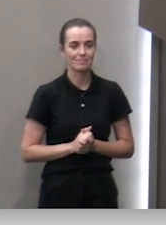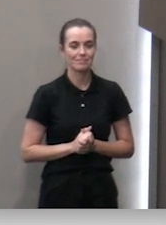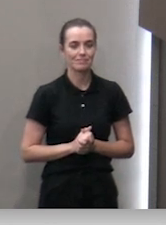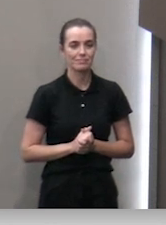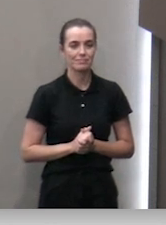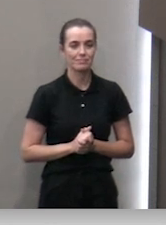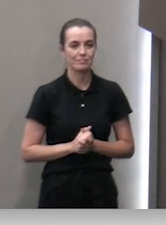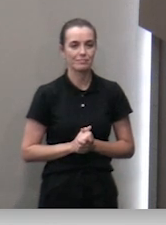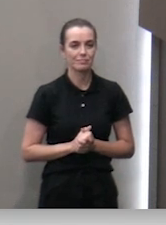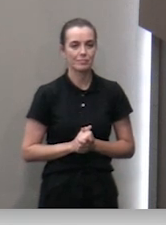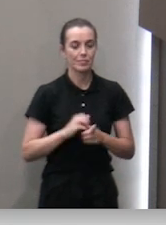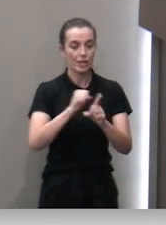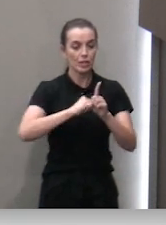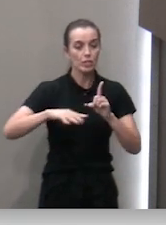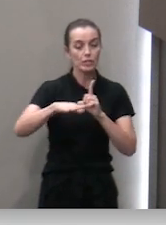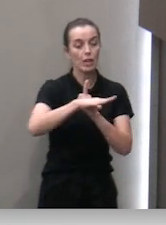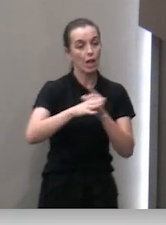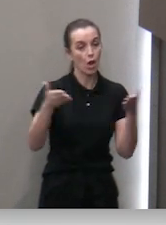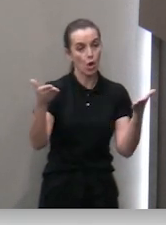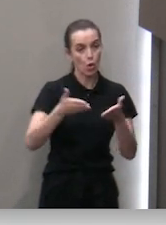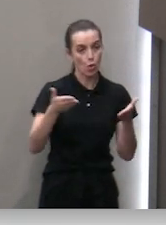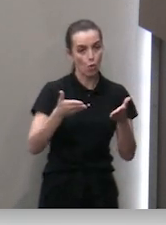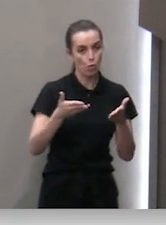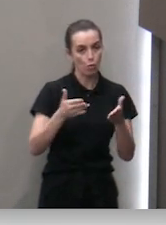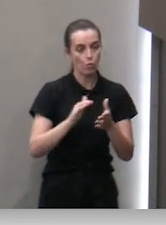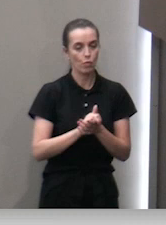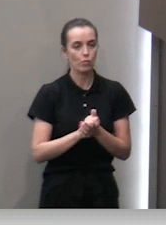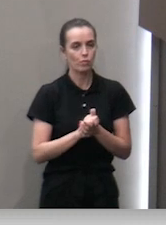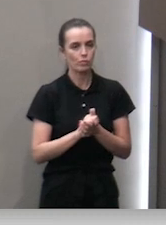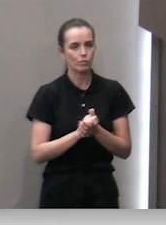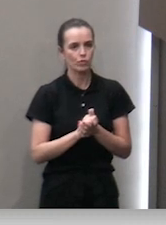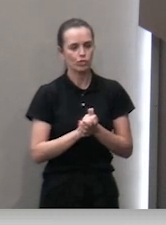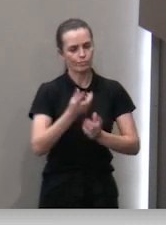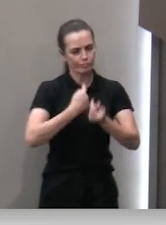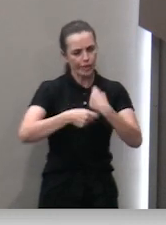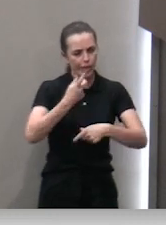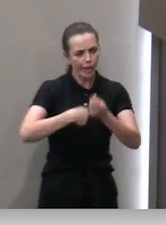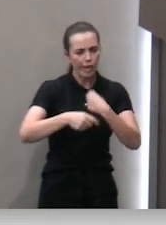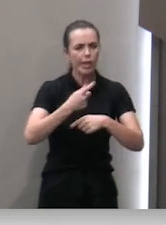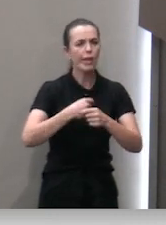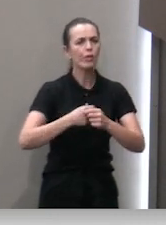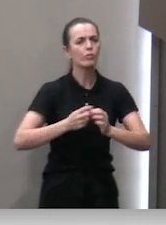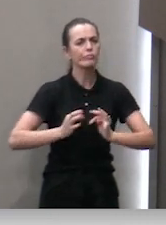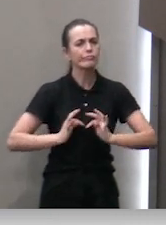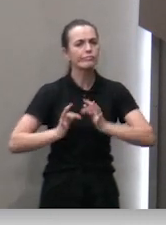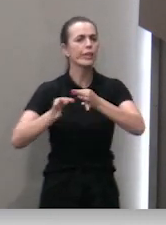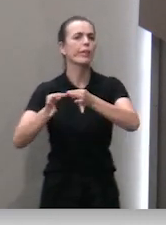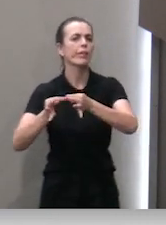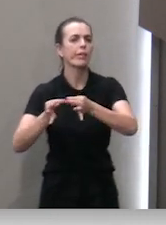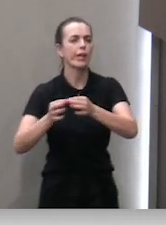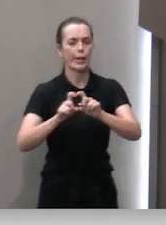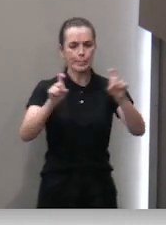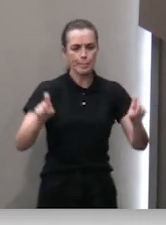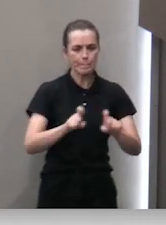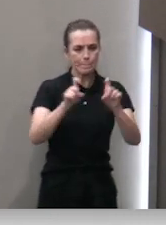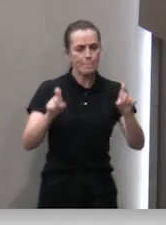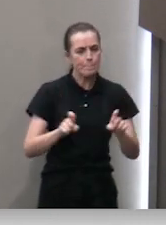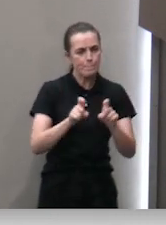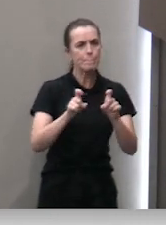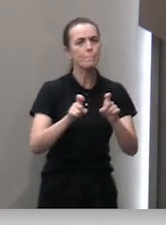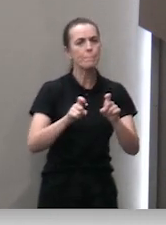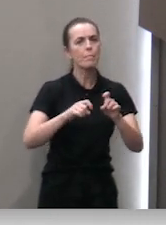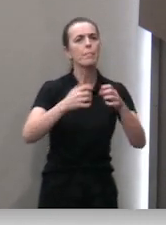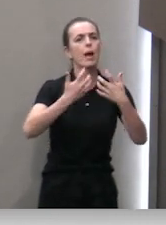Na sociedade de hoje, a qual é pautada pelos recursos tecnológicos, as máquinas e os computadores são